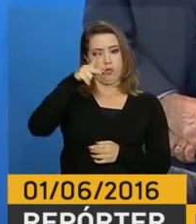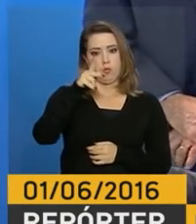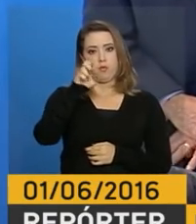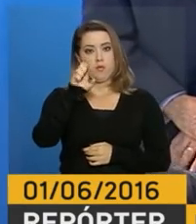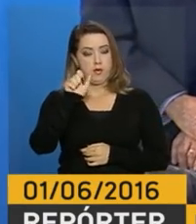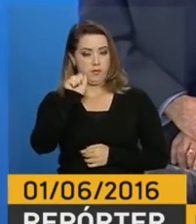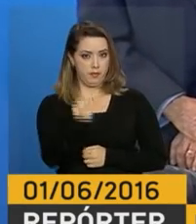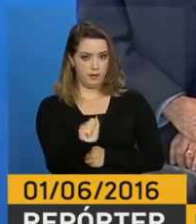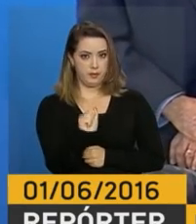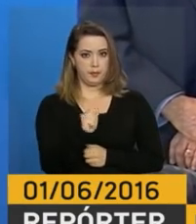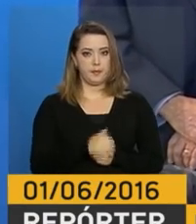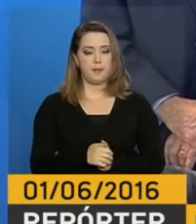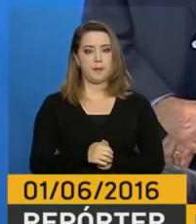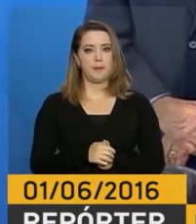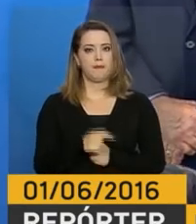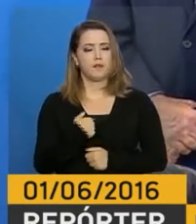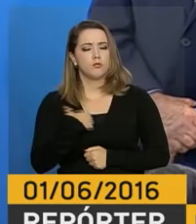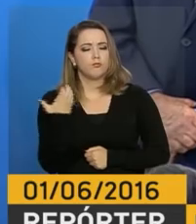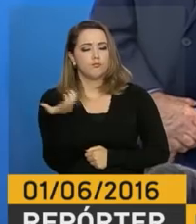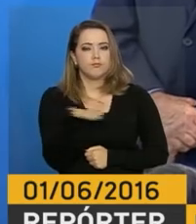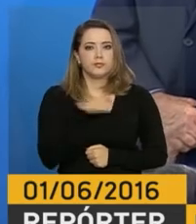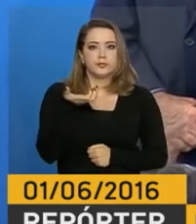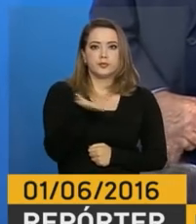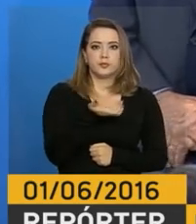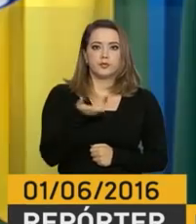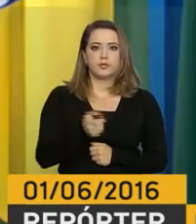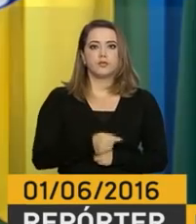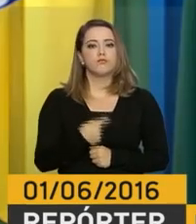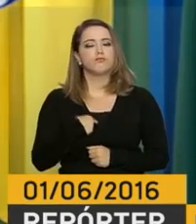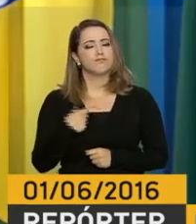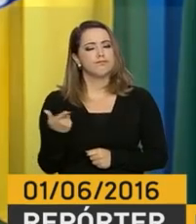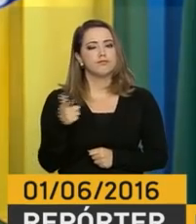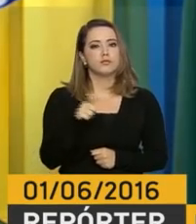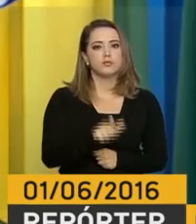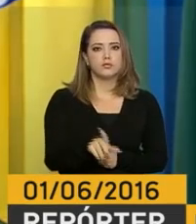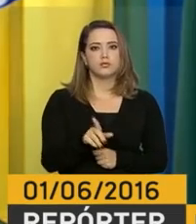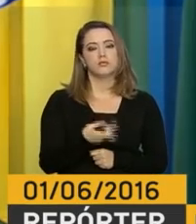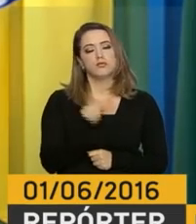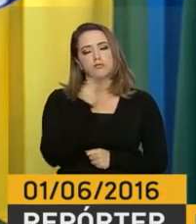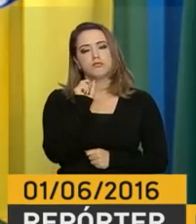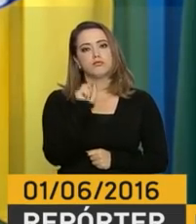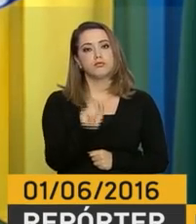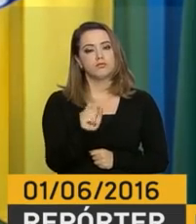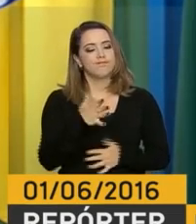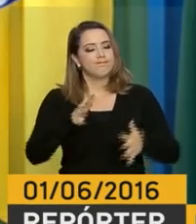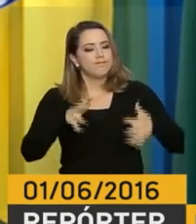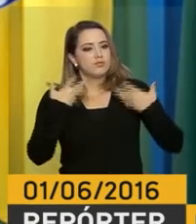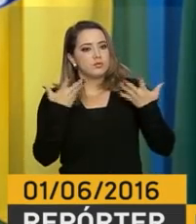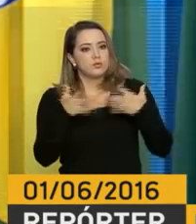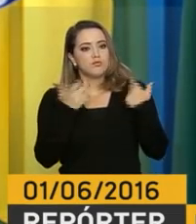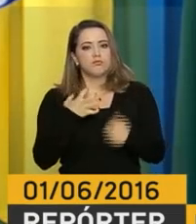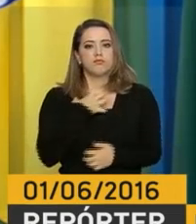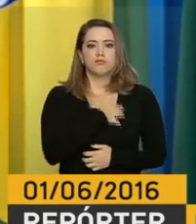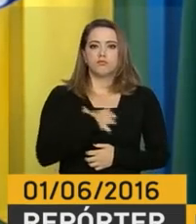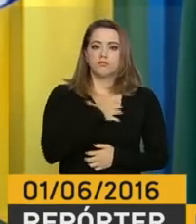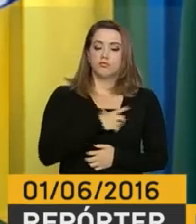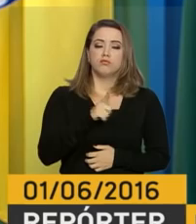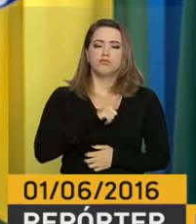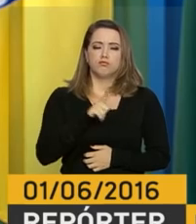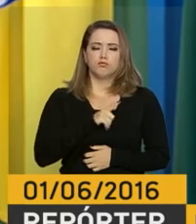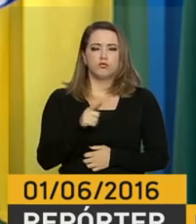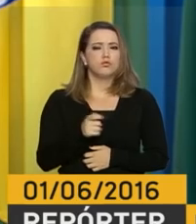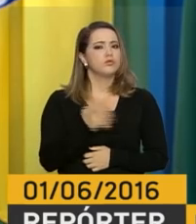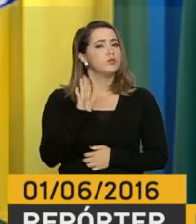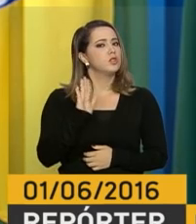instituição quero mais uma vez revelar a alegria que tenho de muito brevemente eh nós